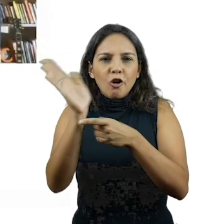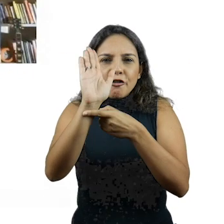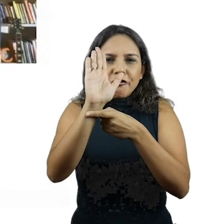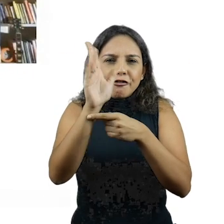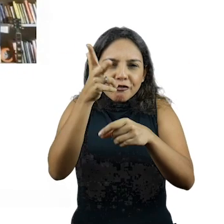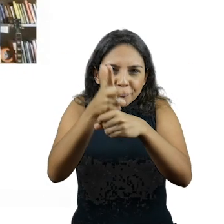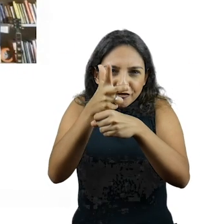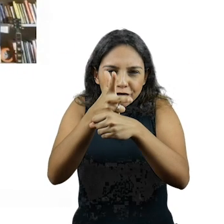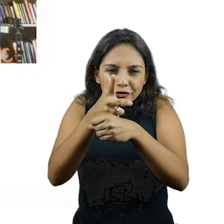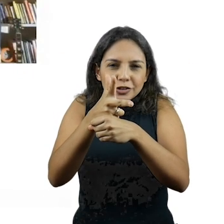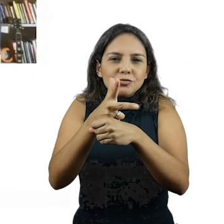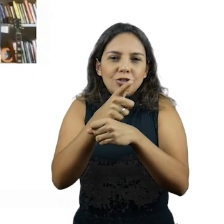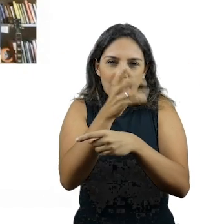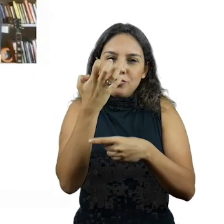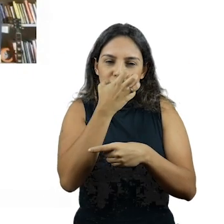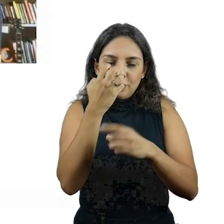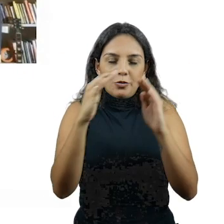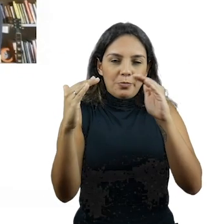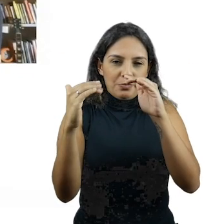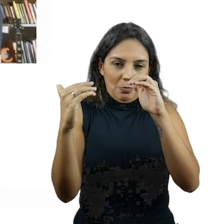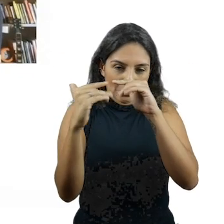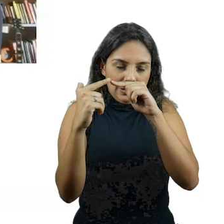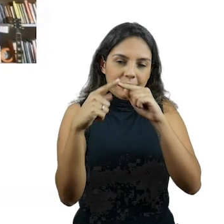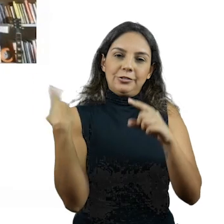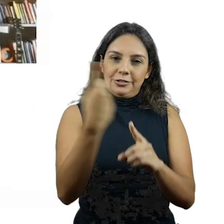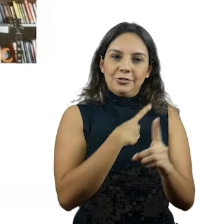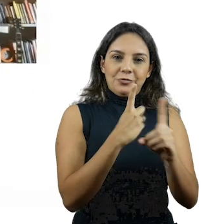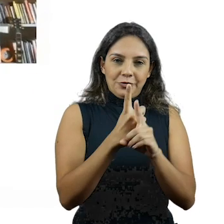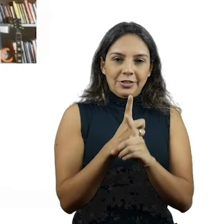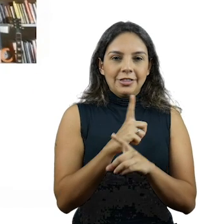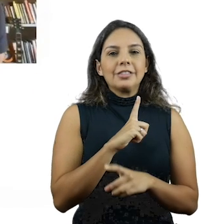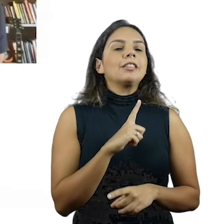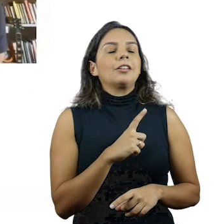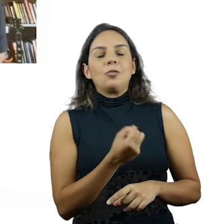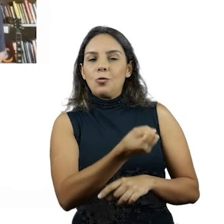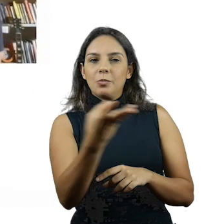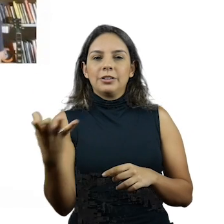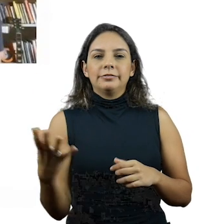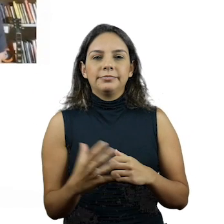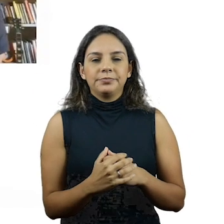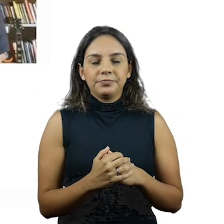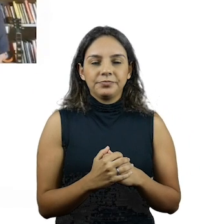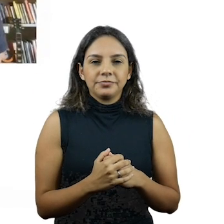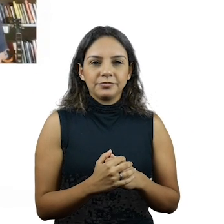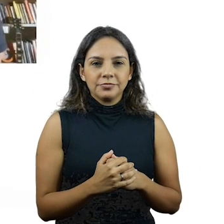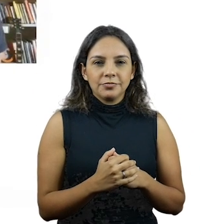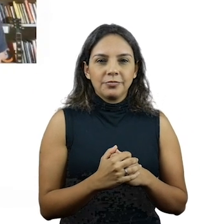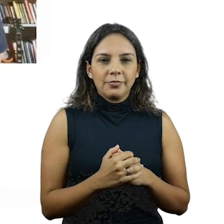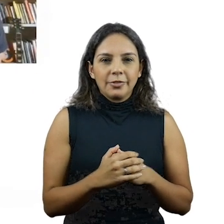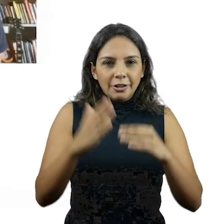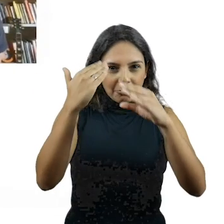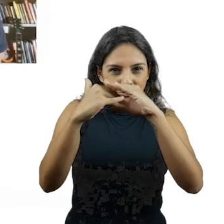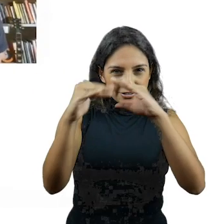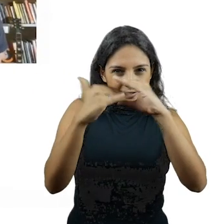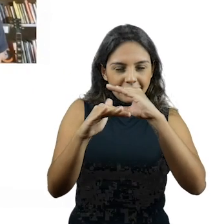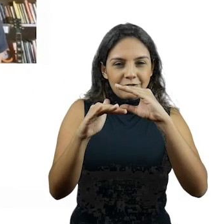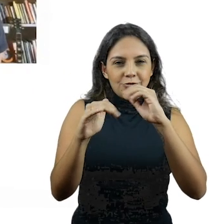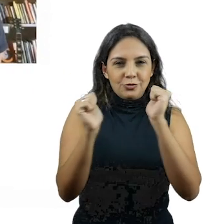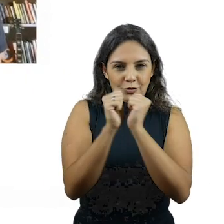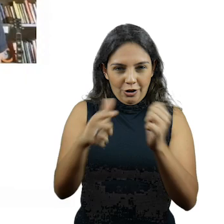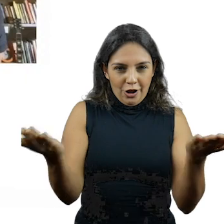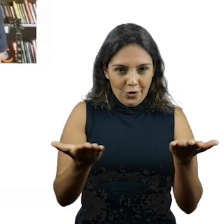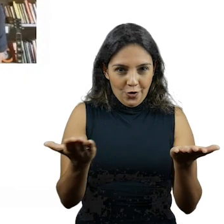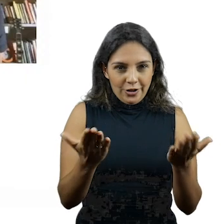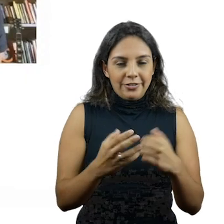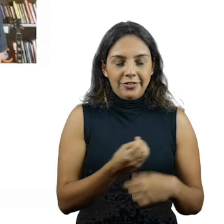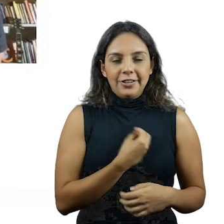música. Eu acho que, de certa forma, a gente descobriu que essa música tinha algumas mensagens proféticas sobre esse